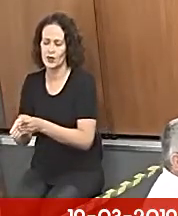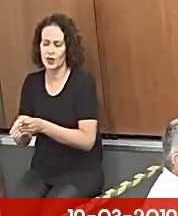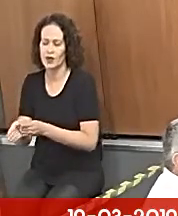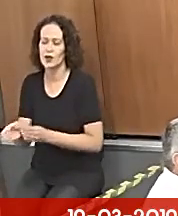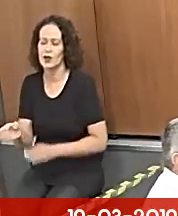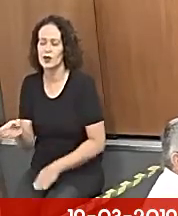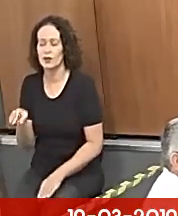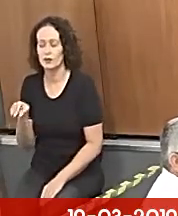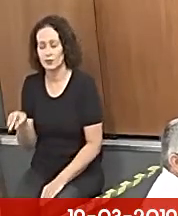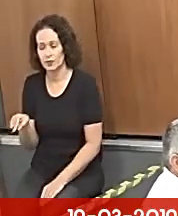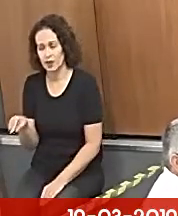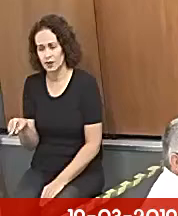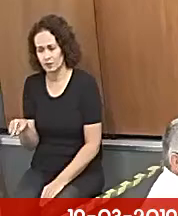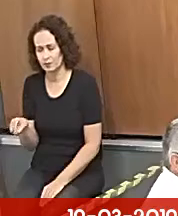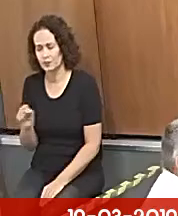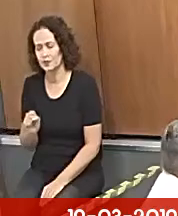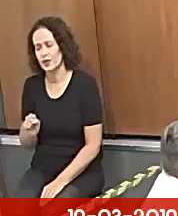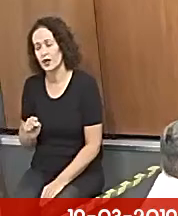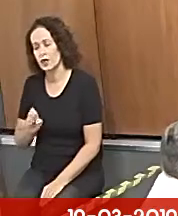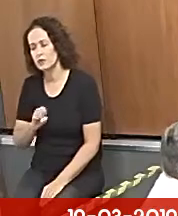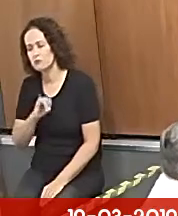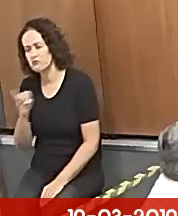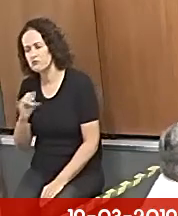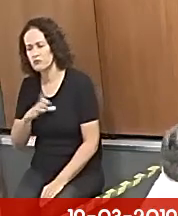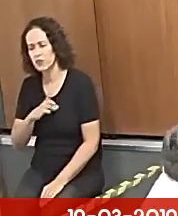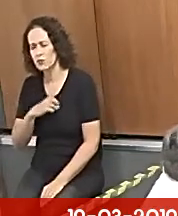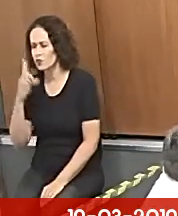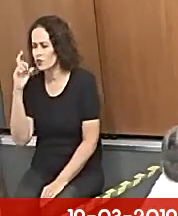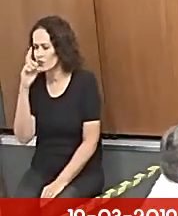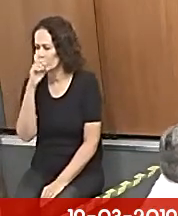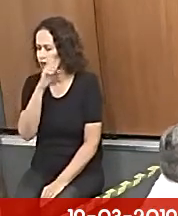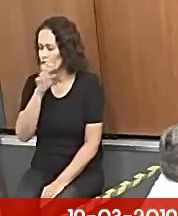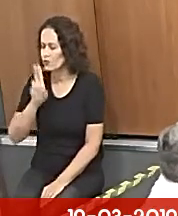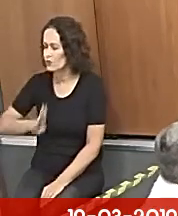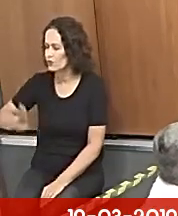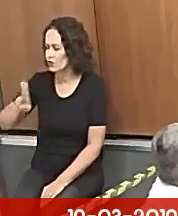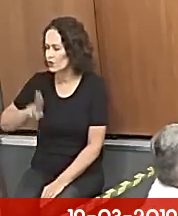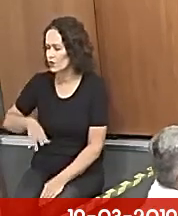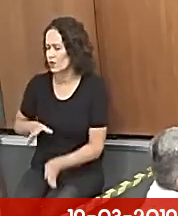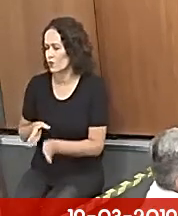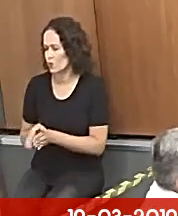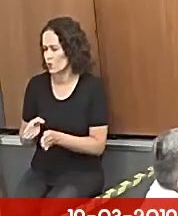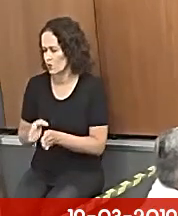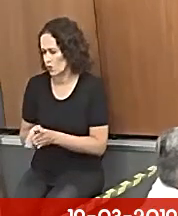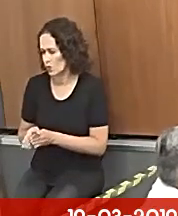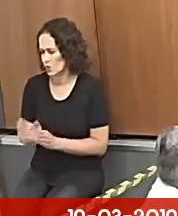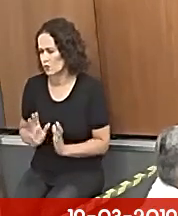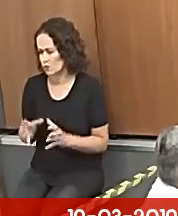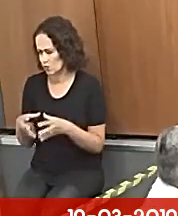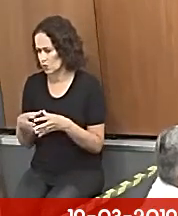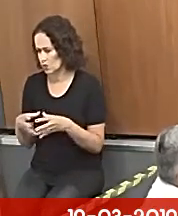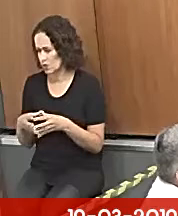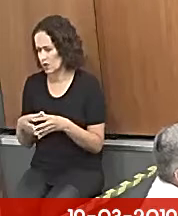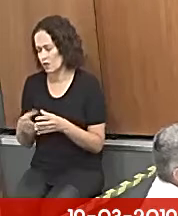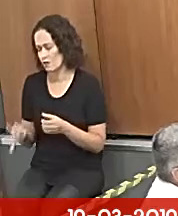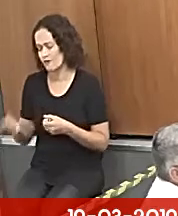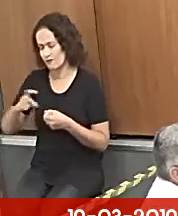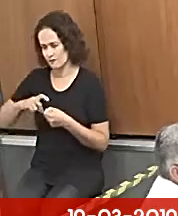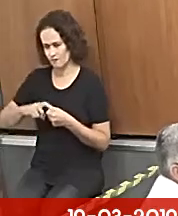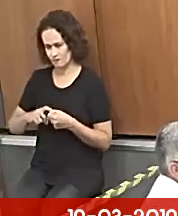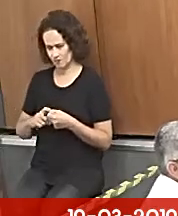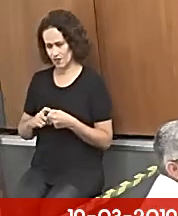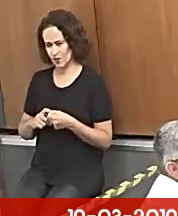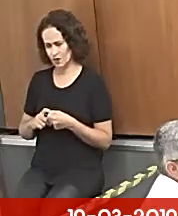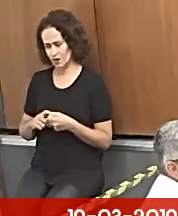surge uma necessidade de de usar o conselho ele traz o conselho de volta então